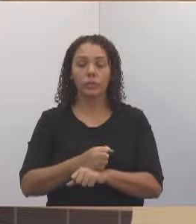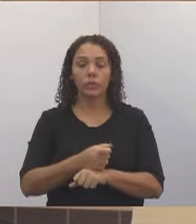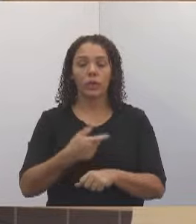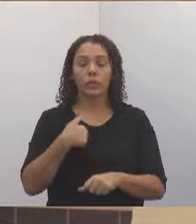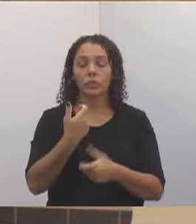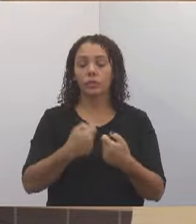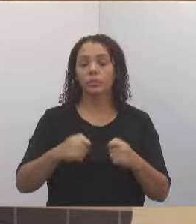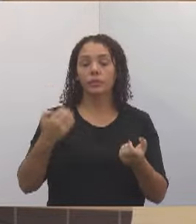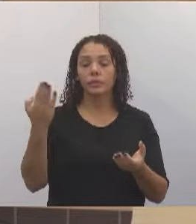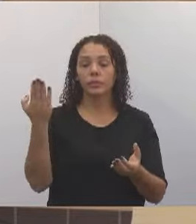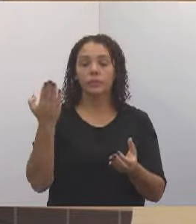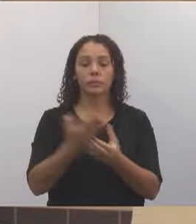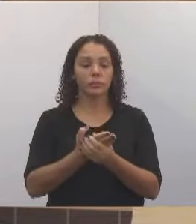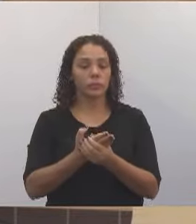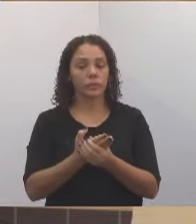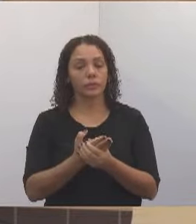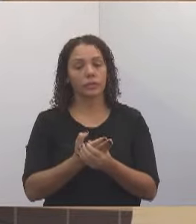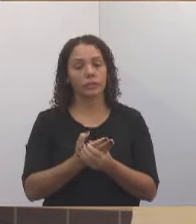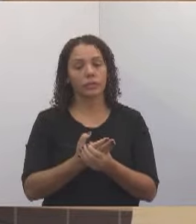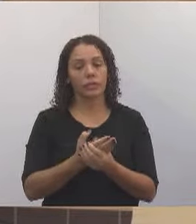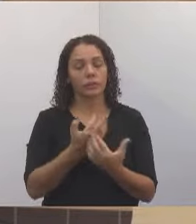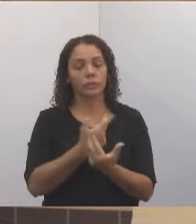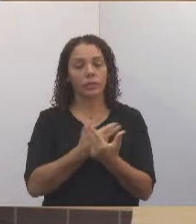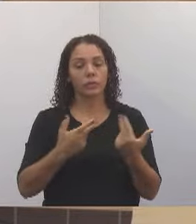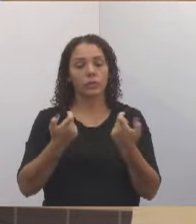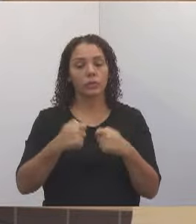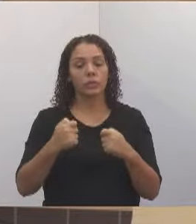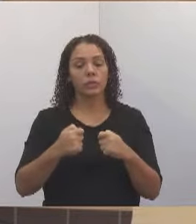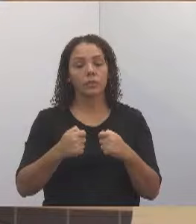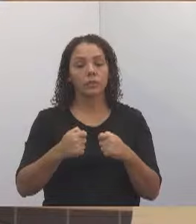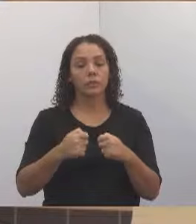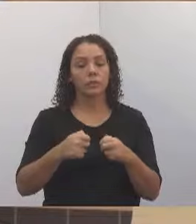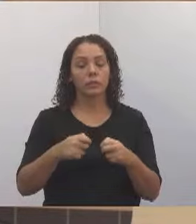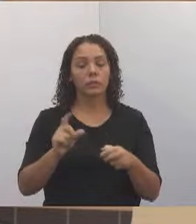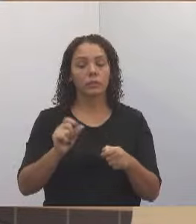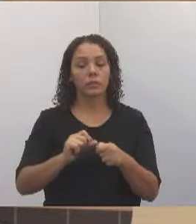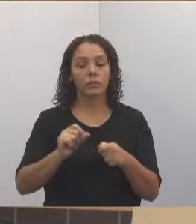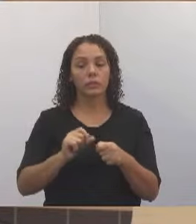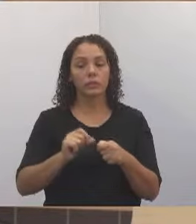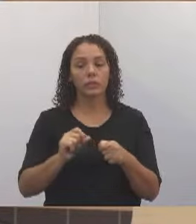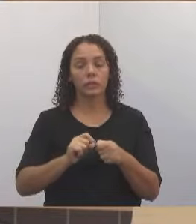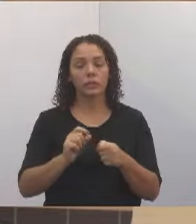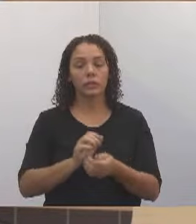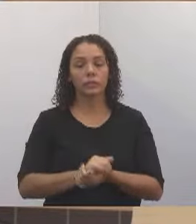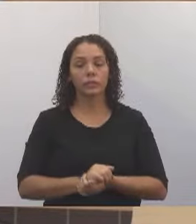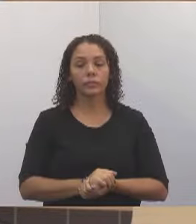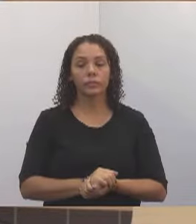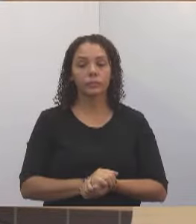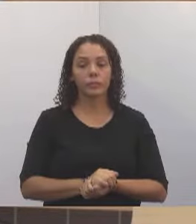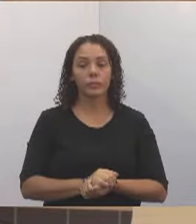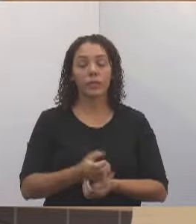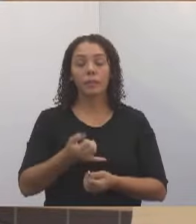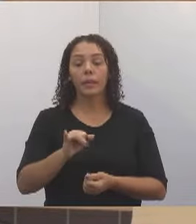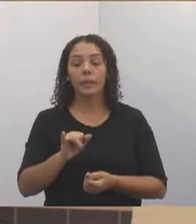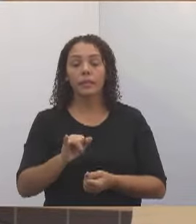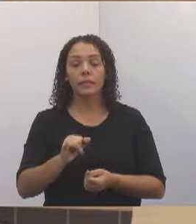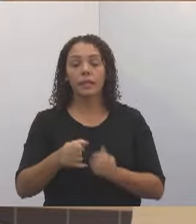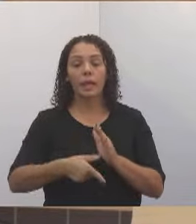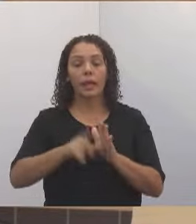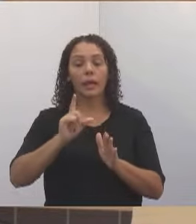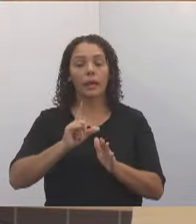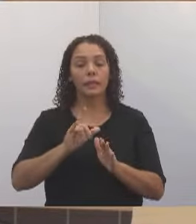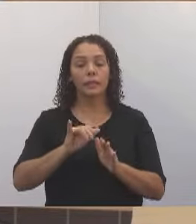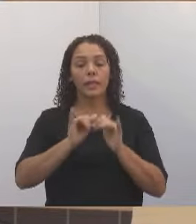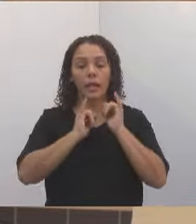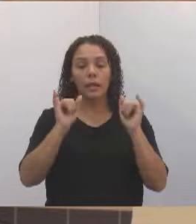gente fazer o que deve ser feito. E sem essa previsão, poderia dar azo à